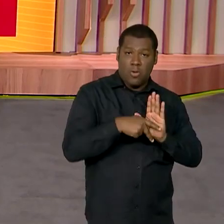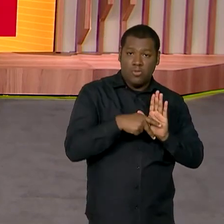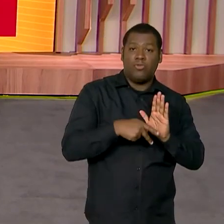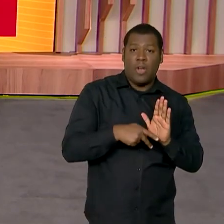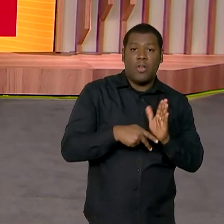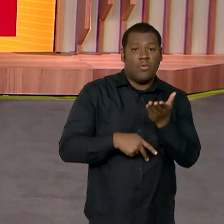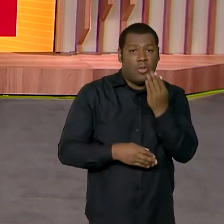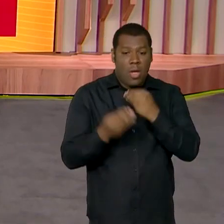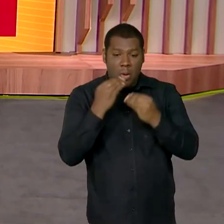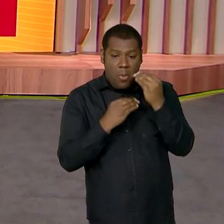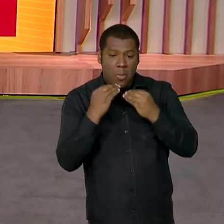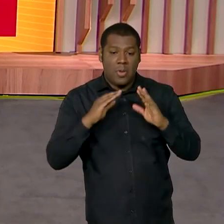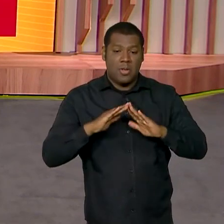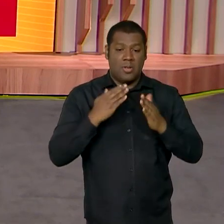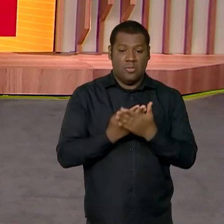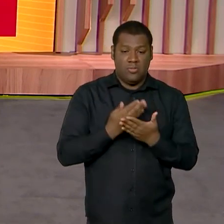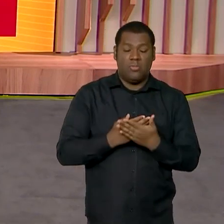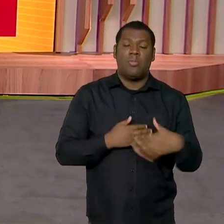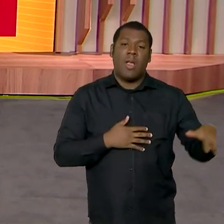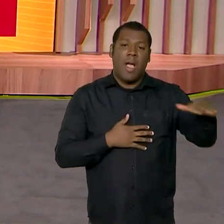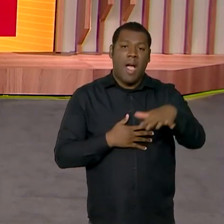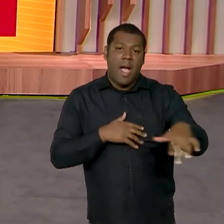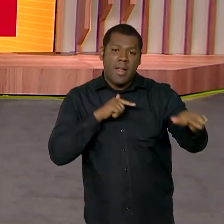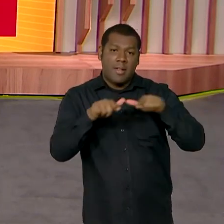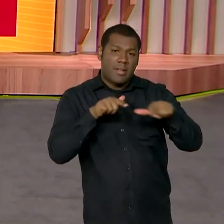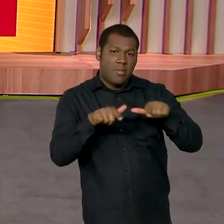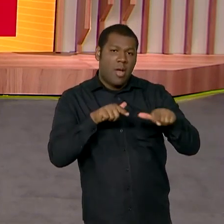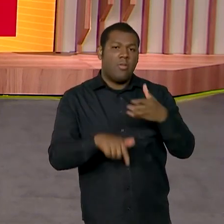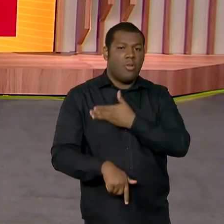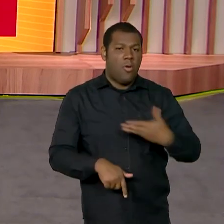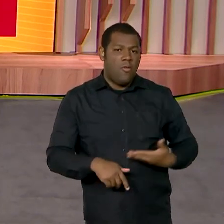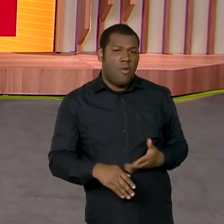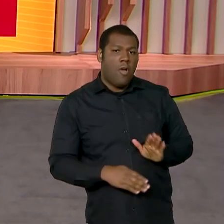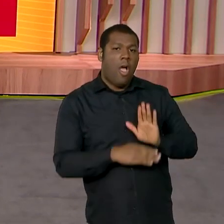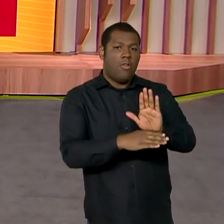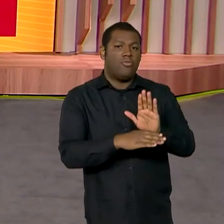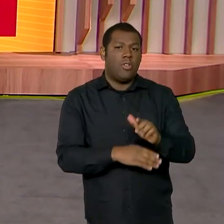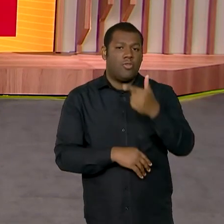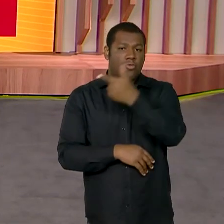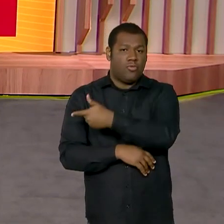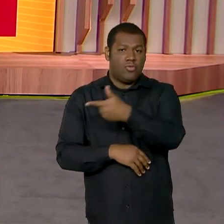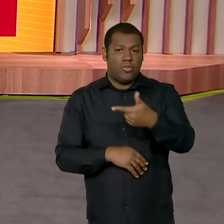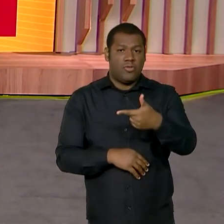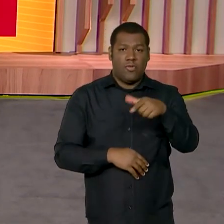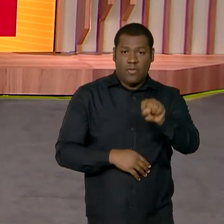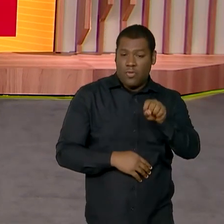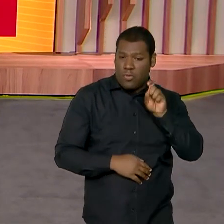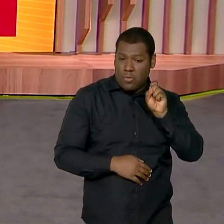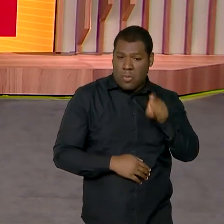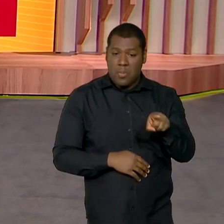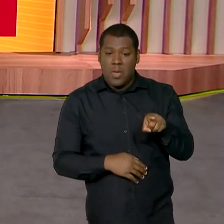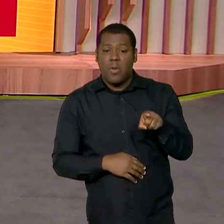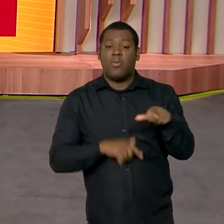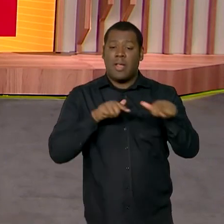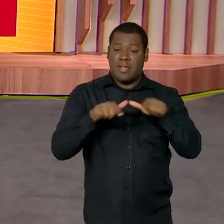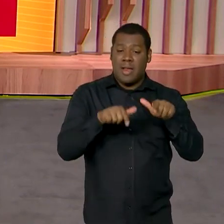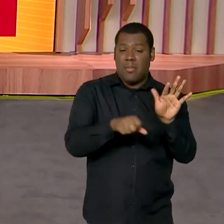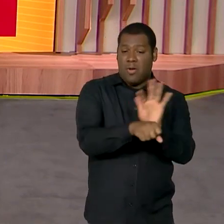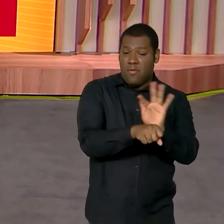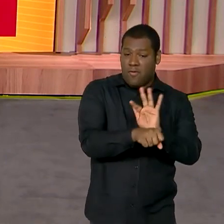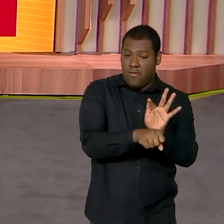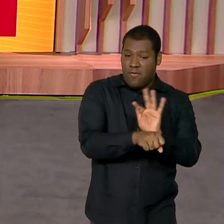emprego e renda, foram gerados aí mais de 228 mil empregos formais, ou